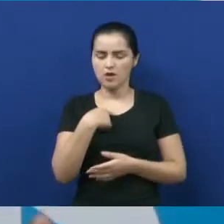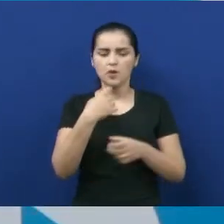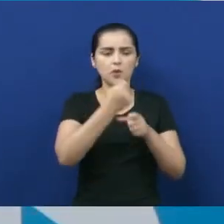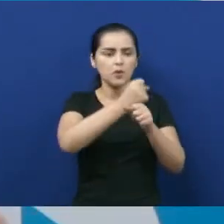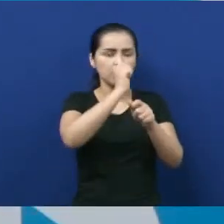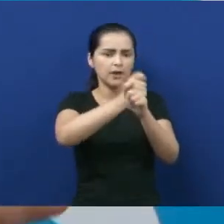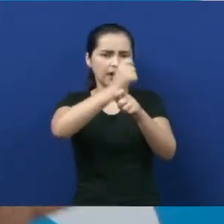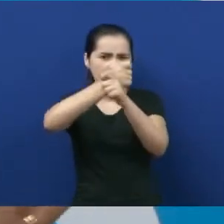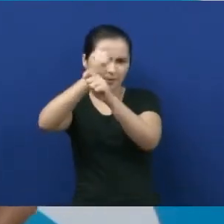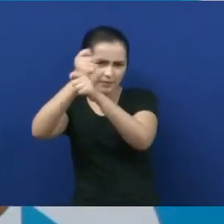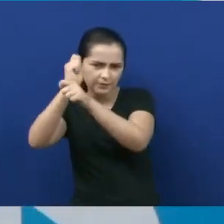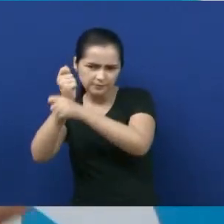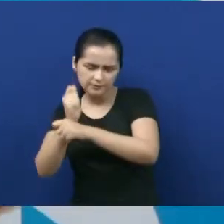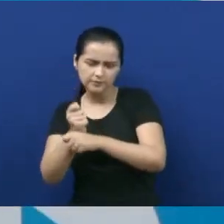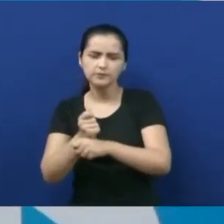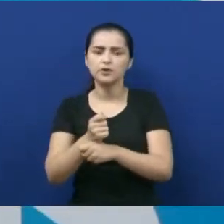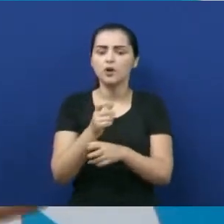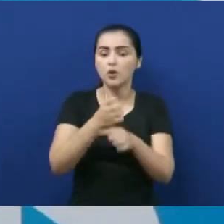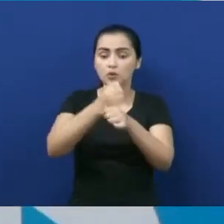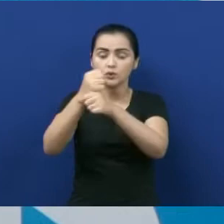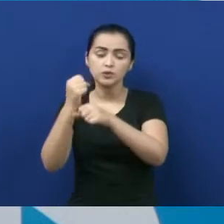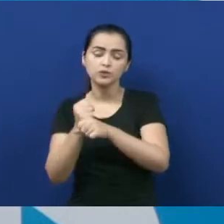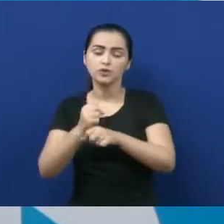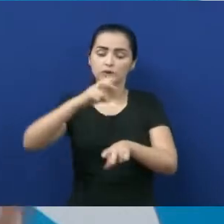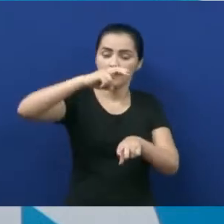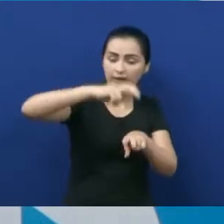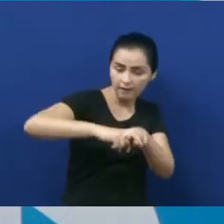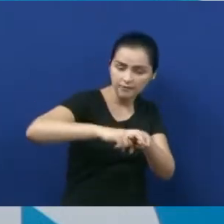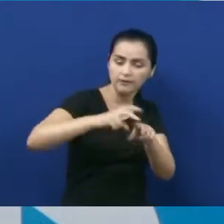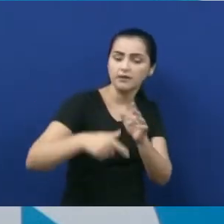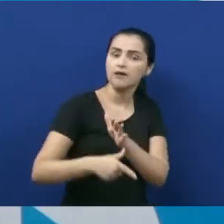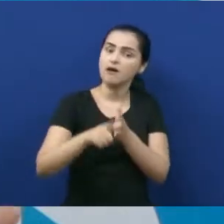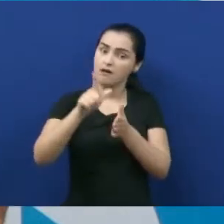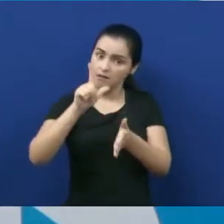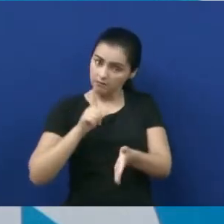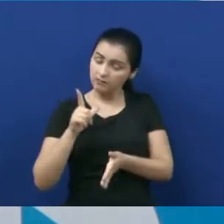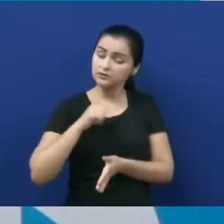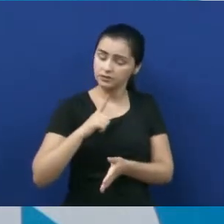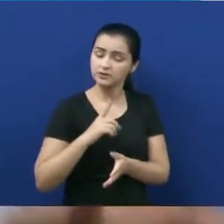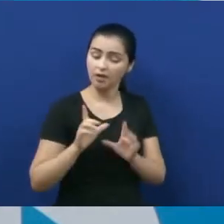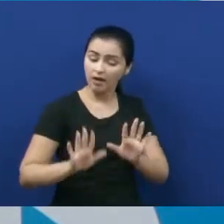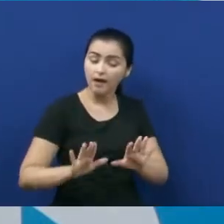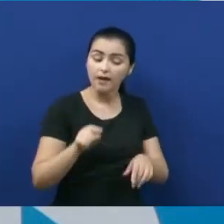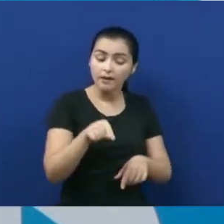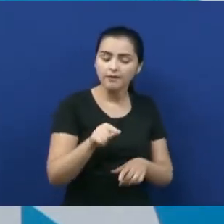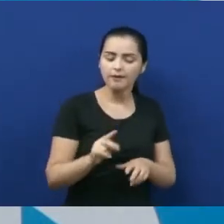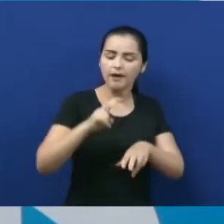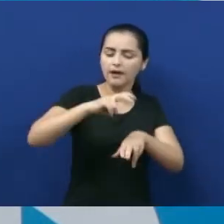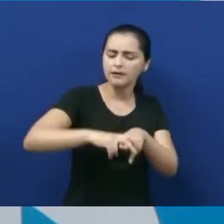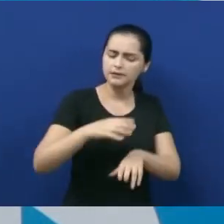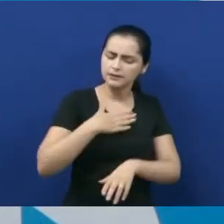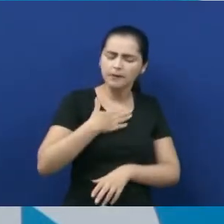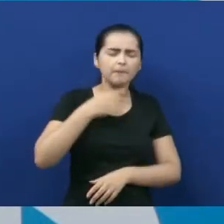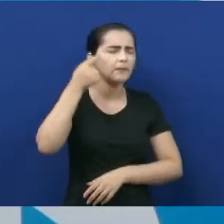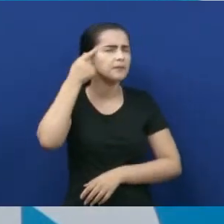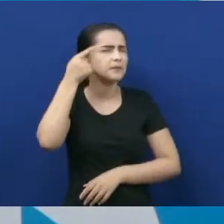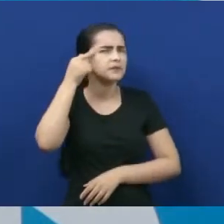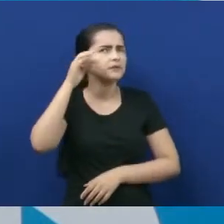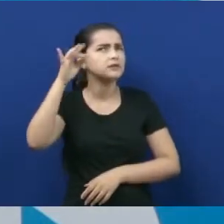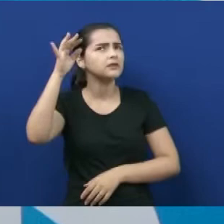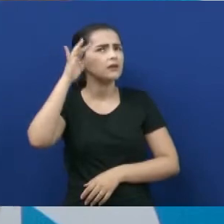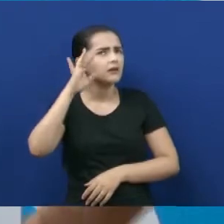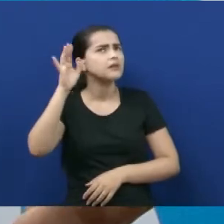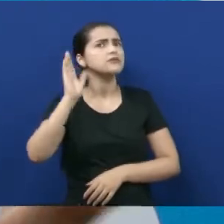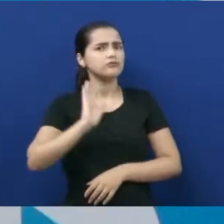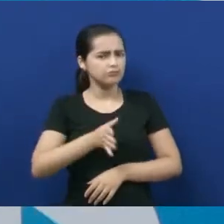carpinteiro que vou construir uma cadeira Então antes da cadeira existir de for material na minha mente ela